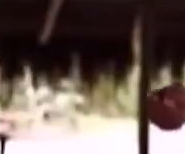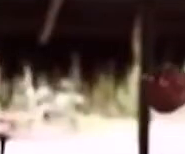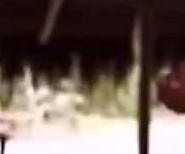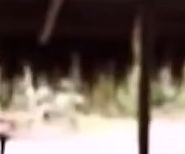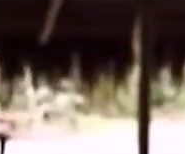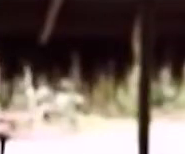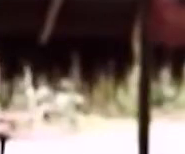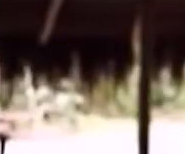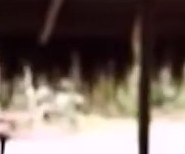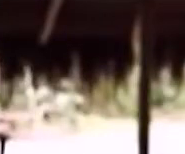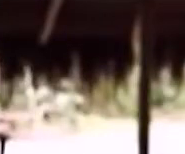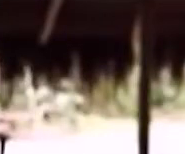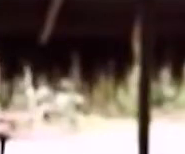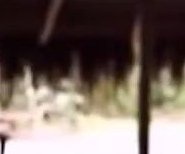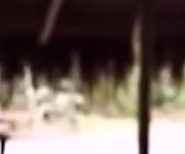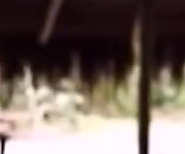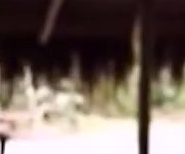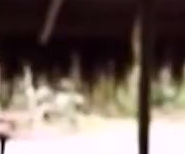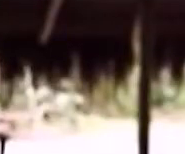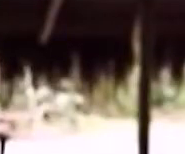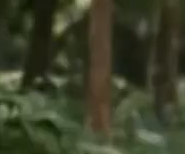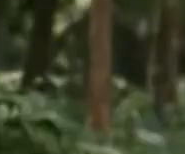imagem e